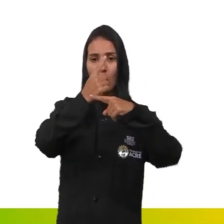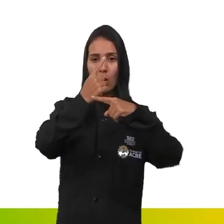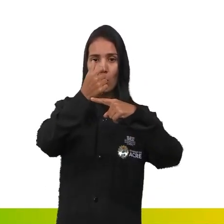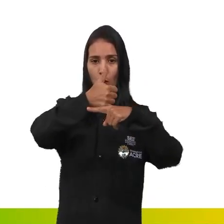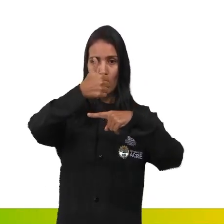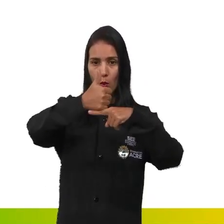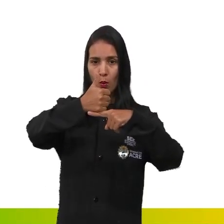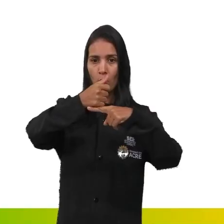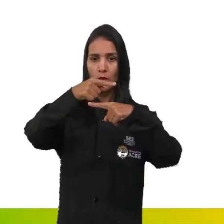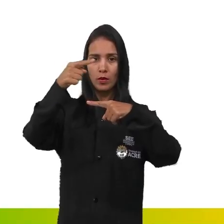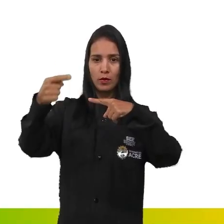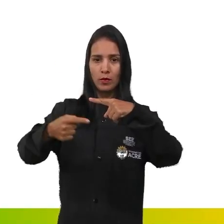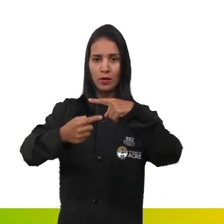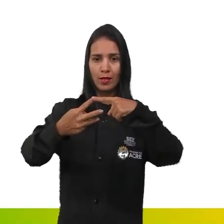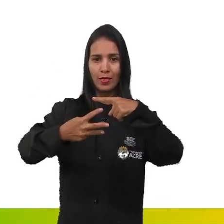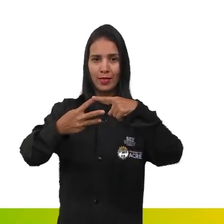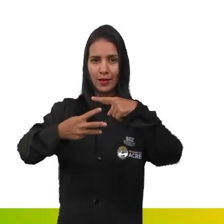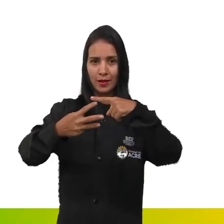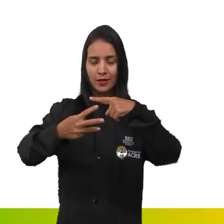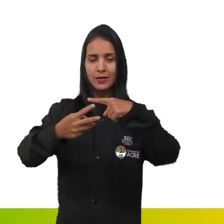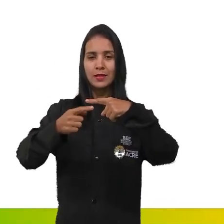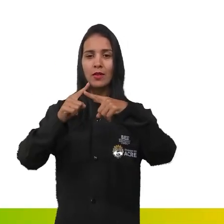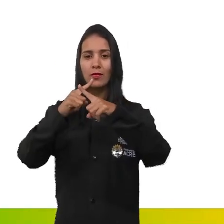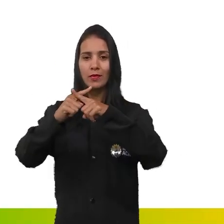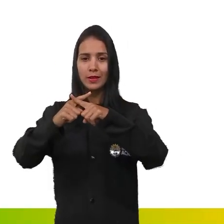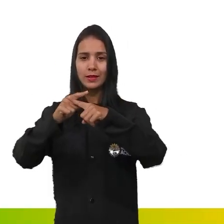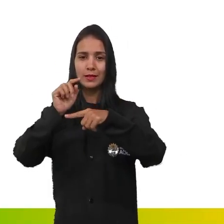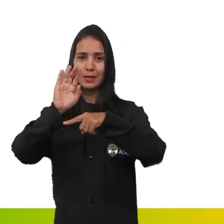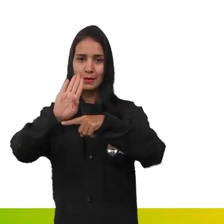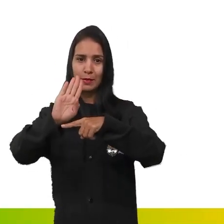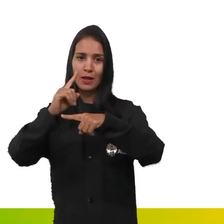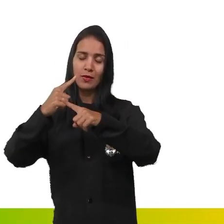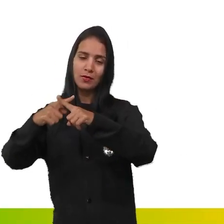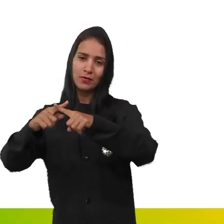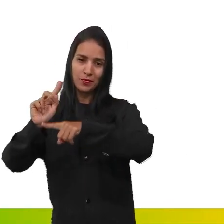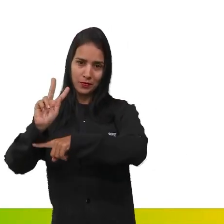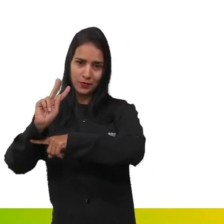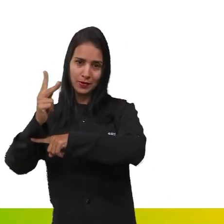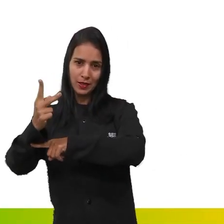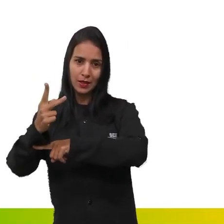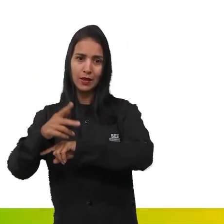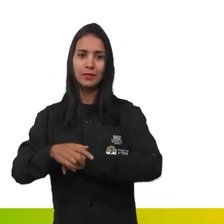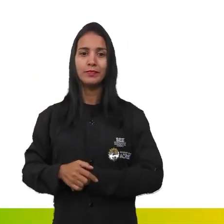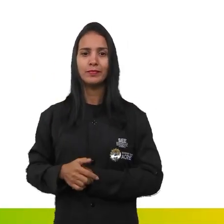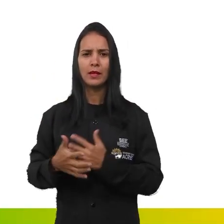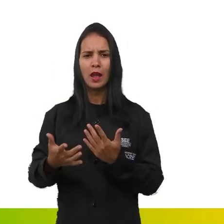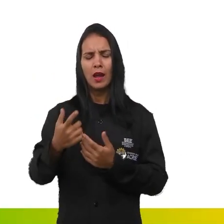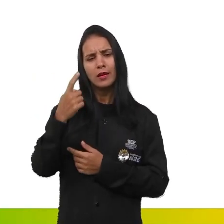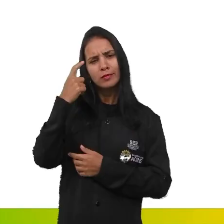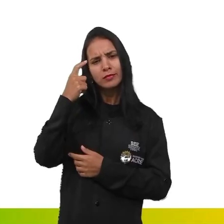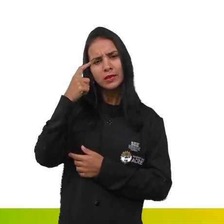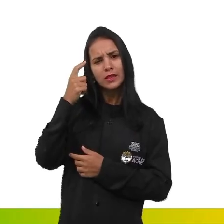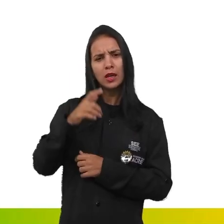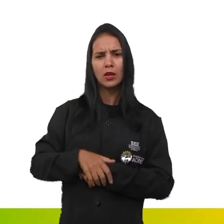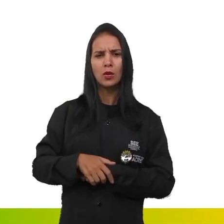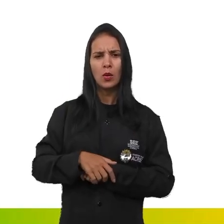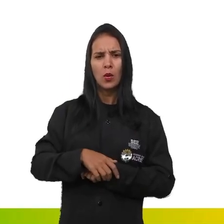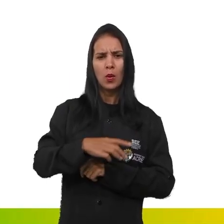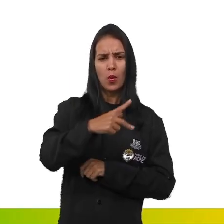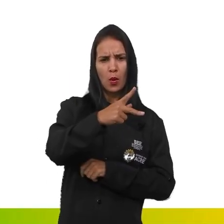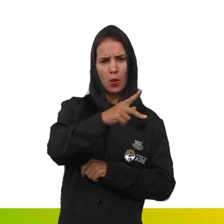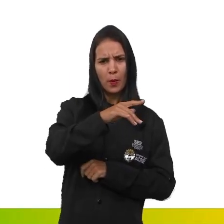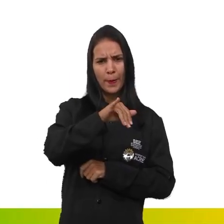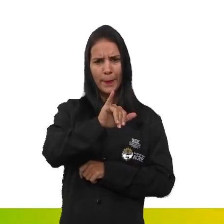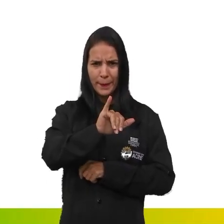π é comumente aproximado por 3,14. Em algumas aplicações, às vezes até se